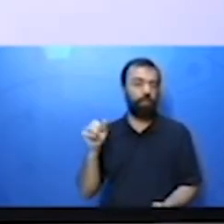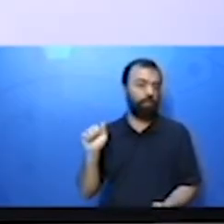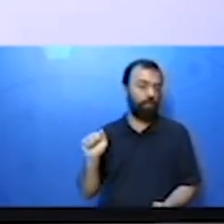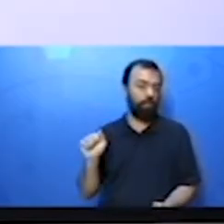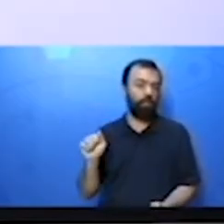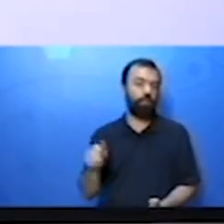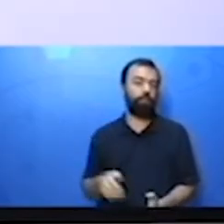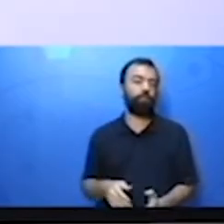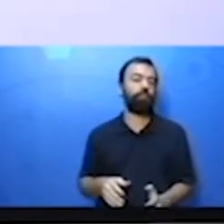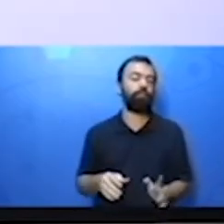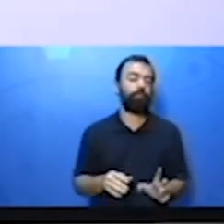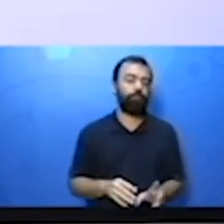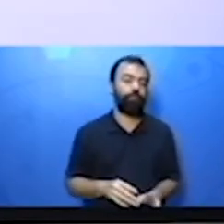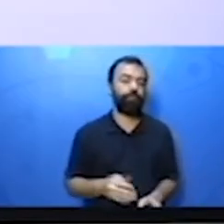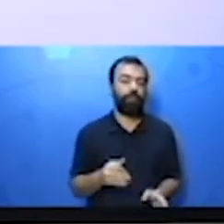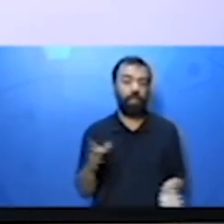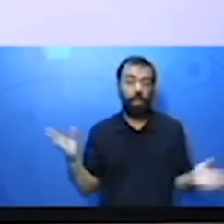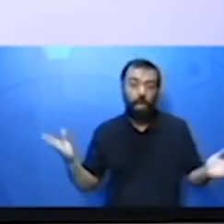Matemática.